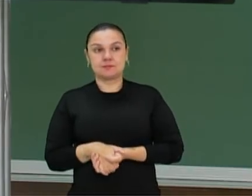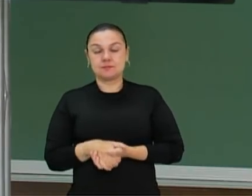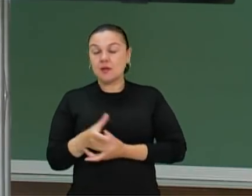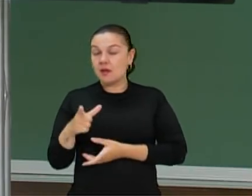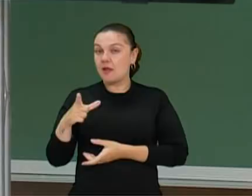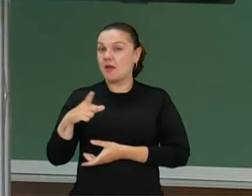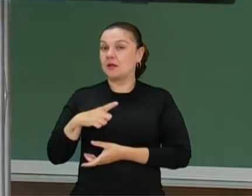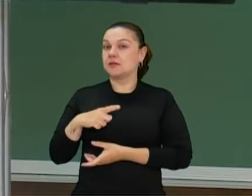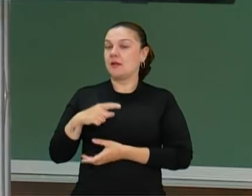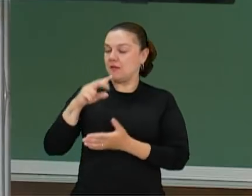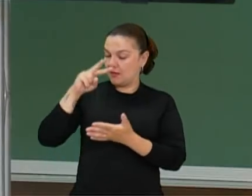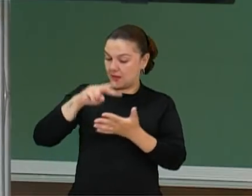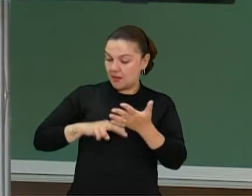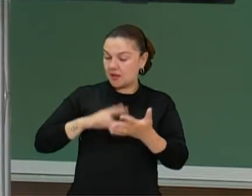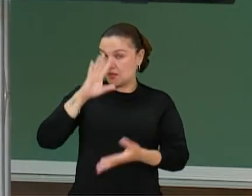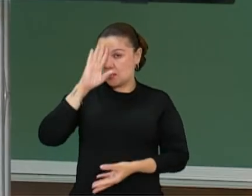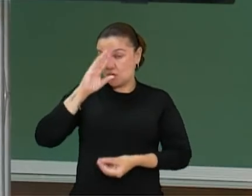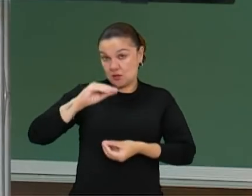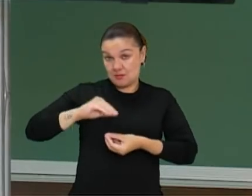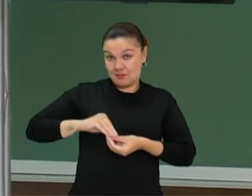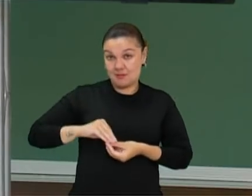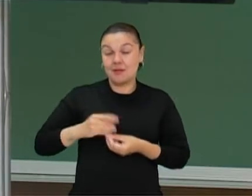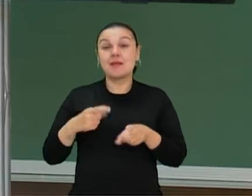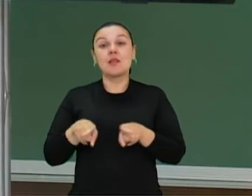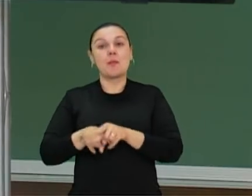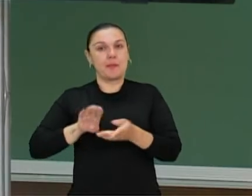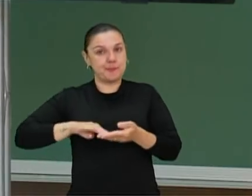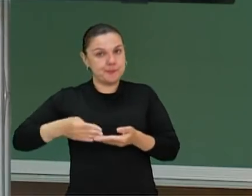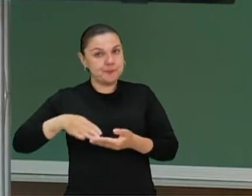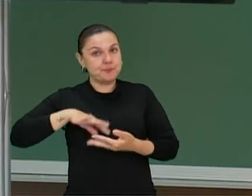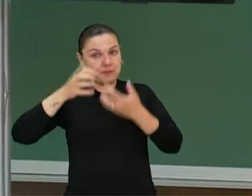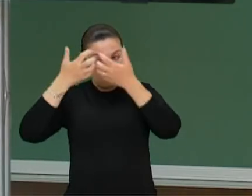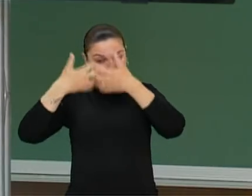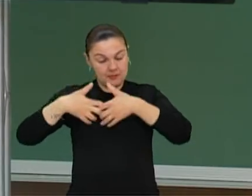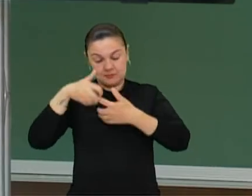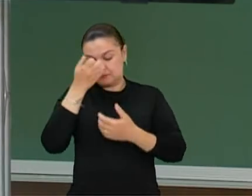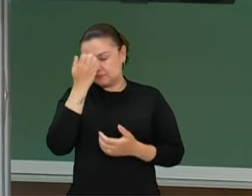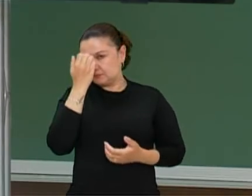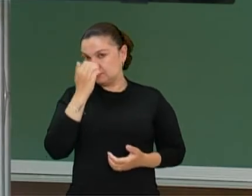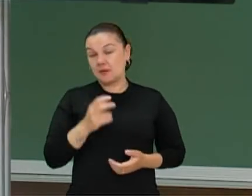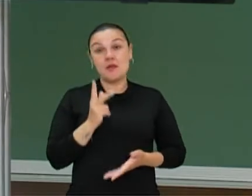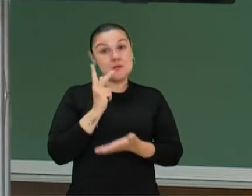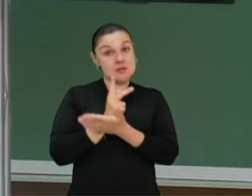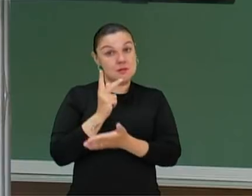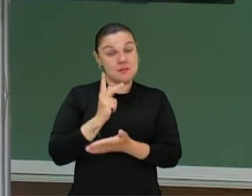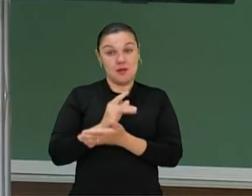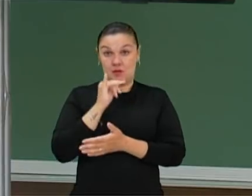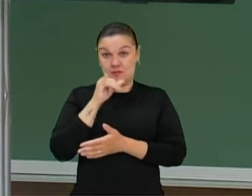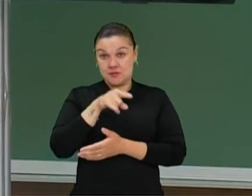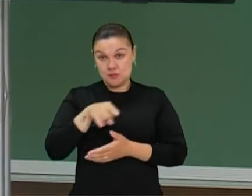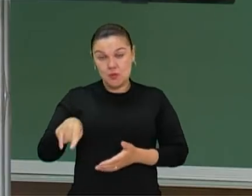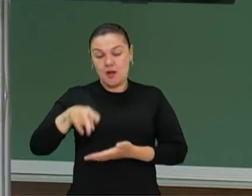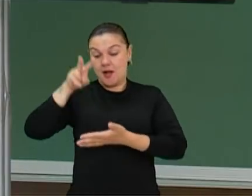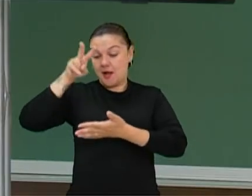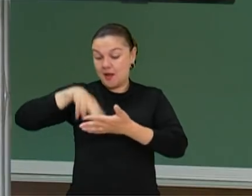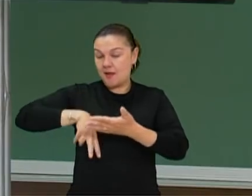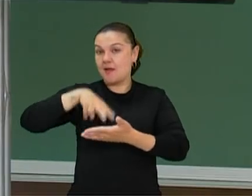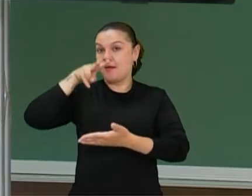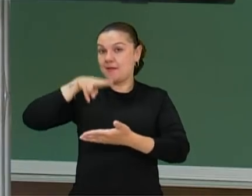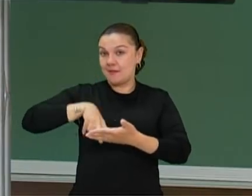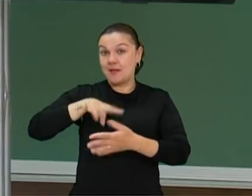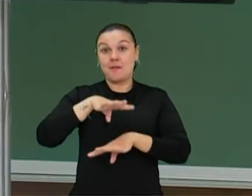ela exige leitura, atenção e interpretação. Eu sempre estou batendo nessa tecla, hein?